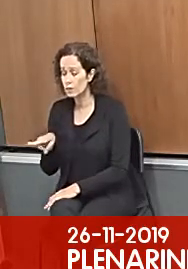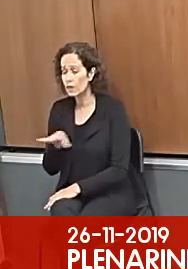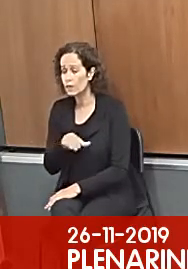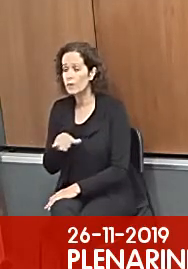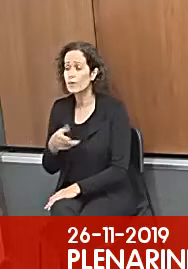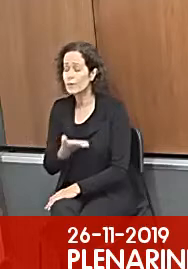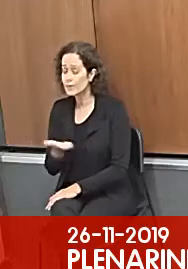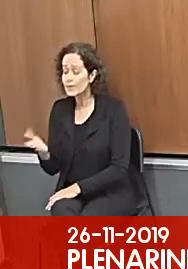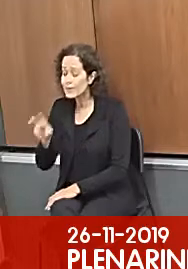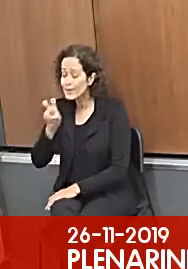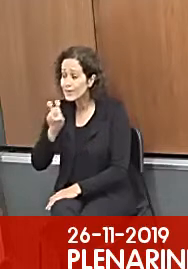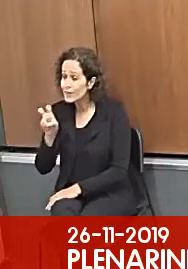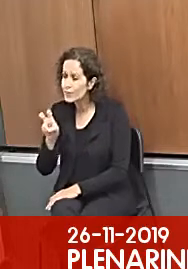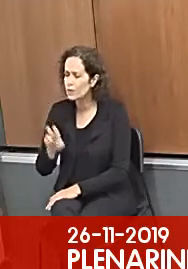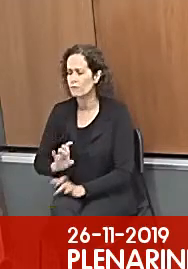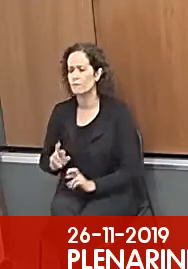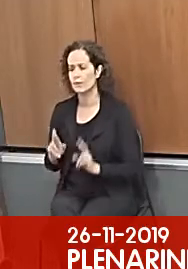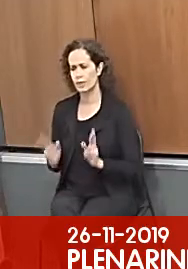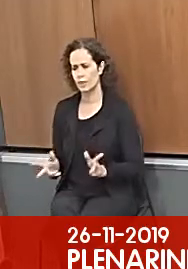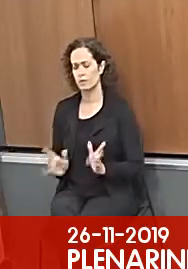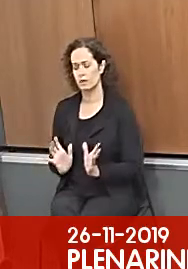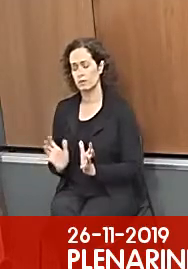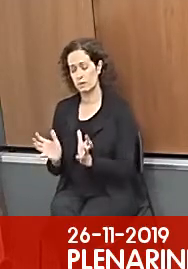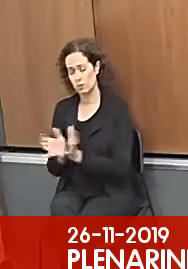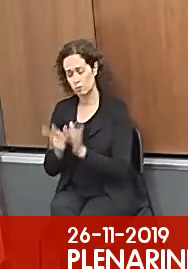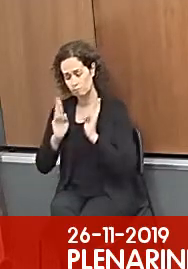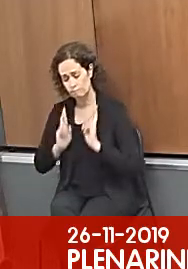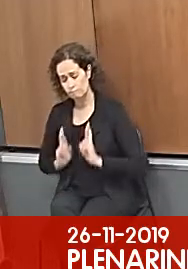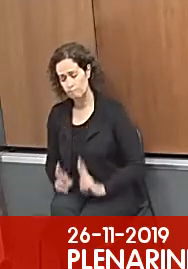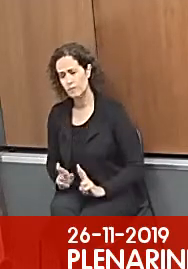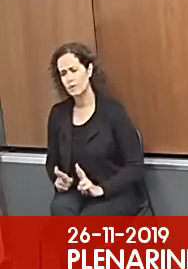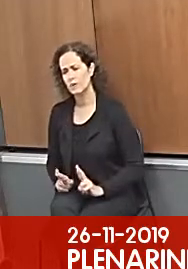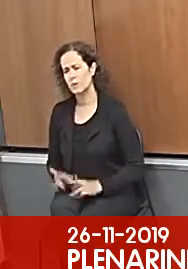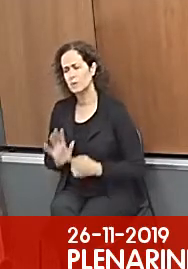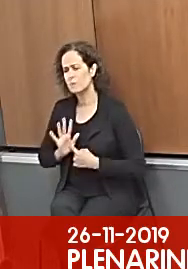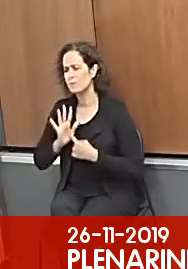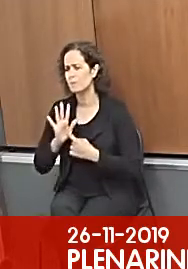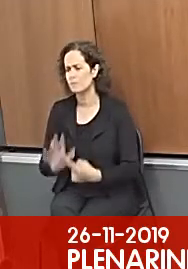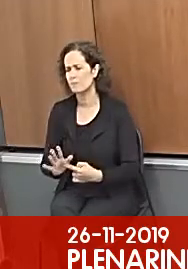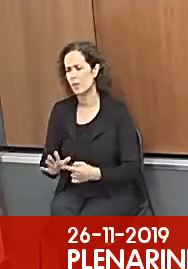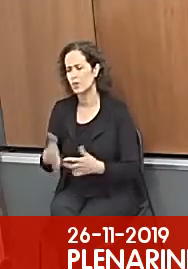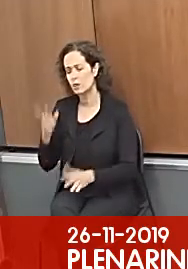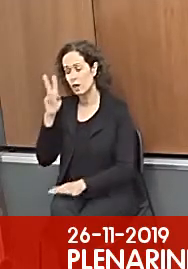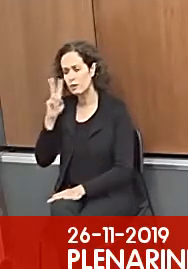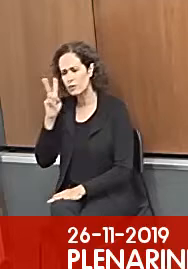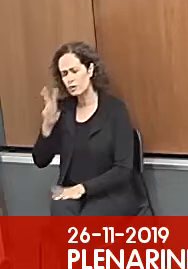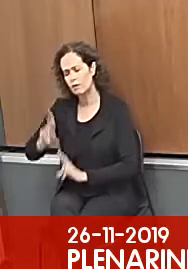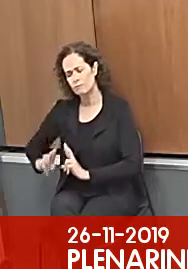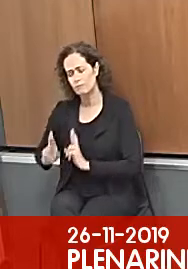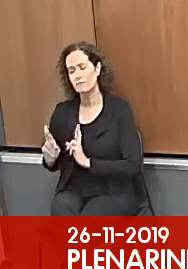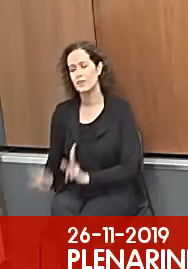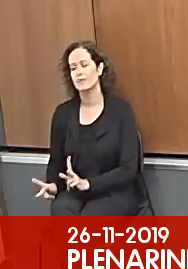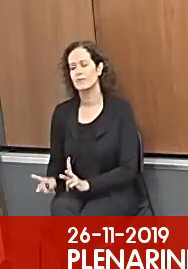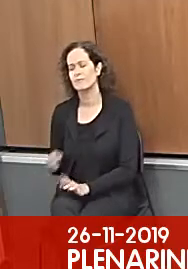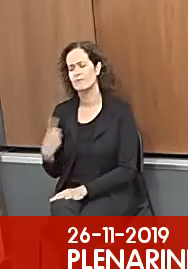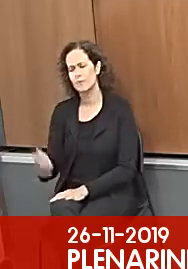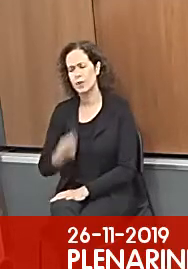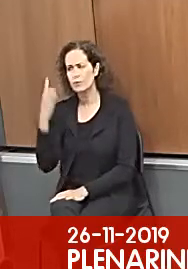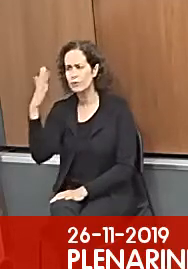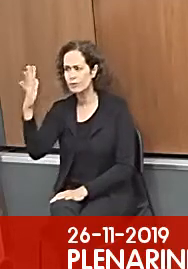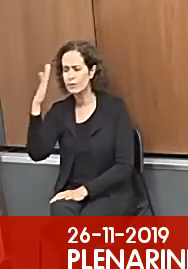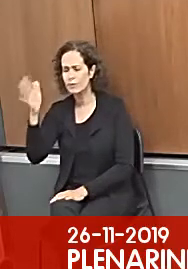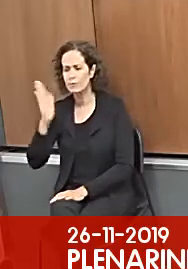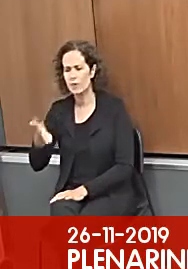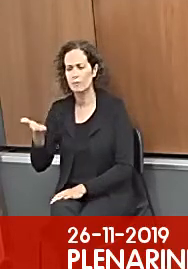diferentes. Essa comissão mostra para nós outro lado da história que nós já